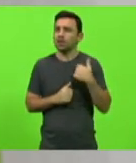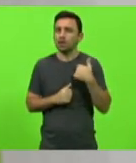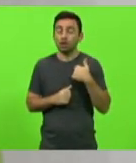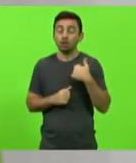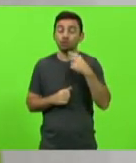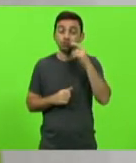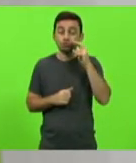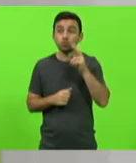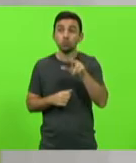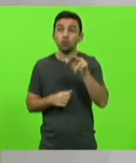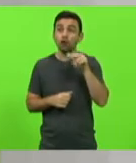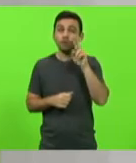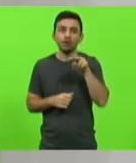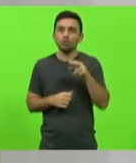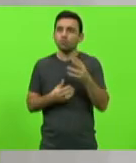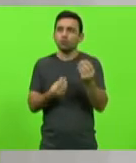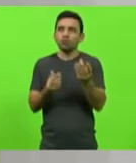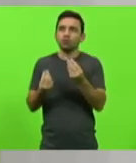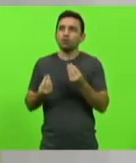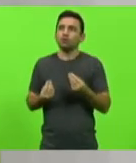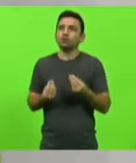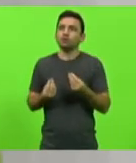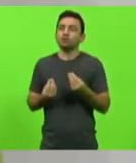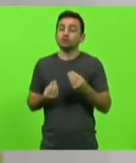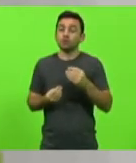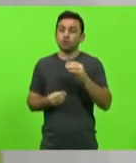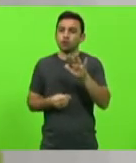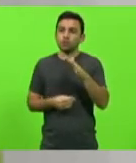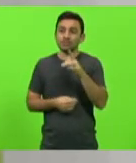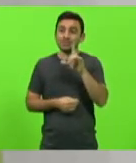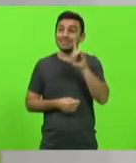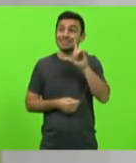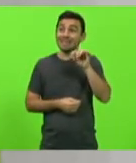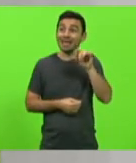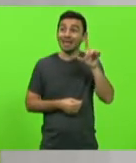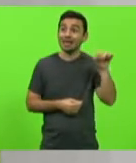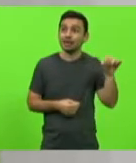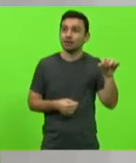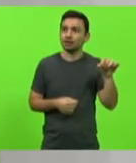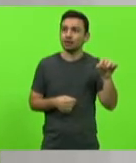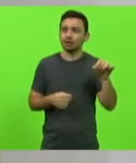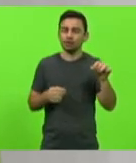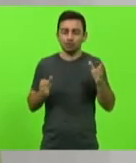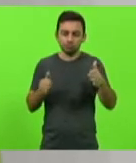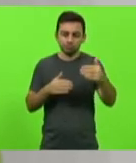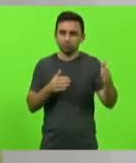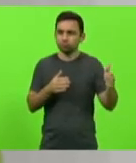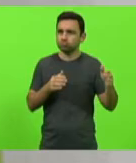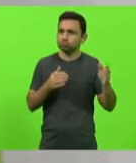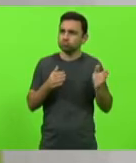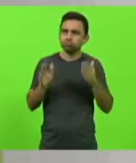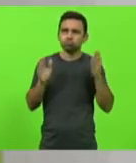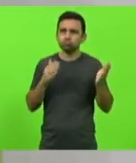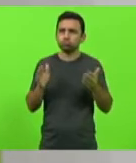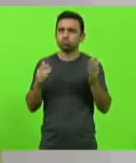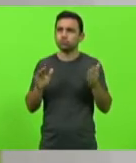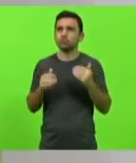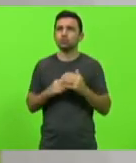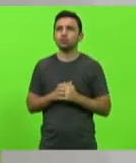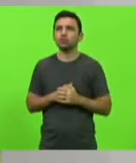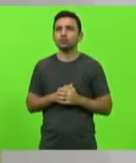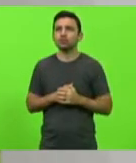assim, mas quase 100 vagões, deputado Silva. Então, se naquela época, com as